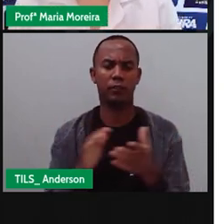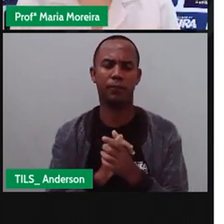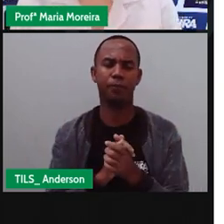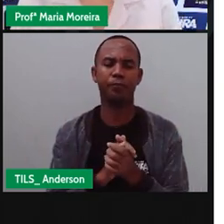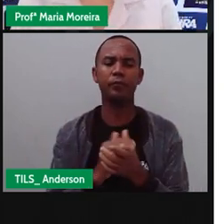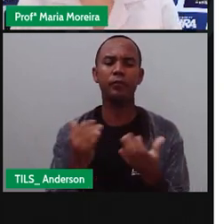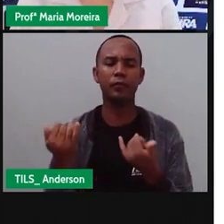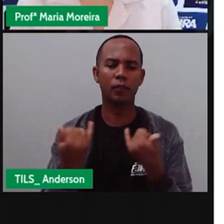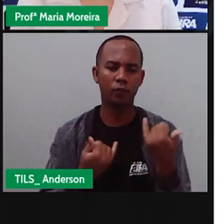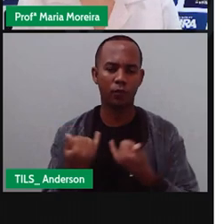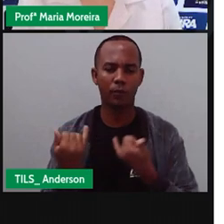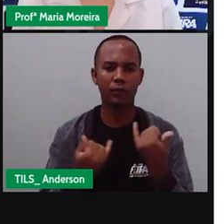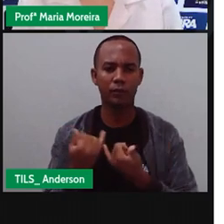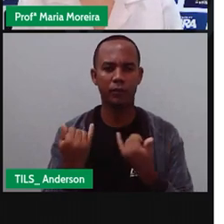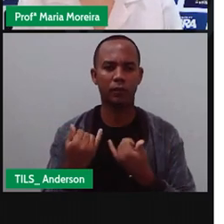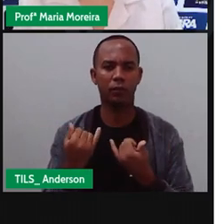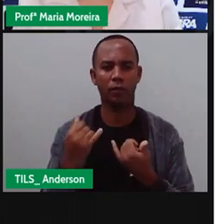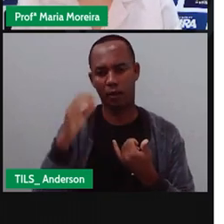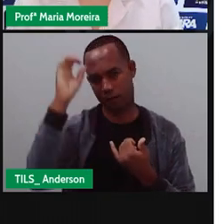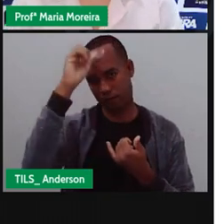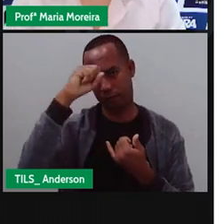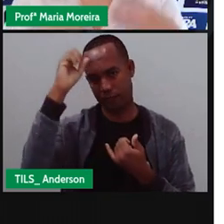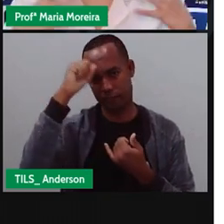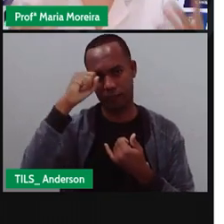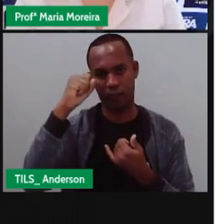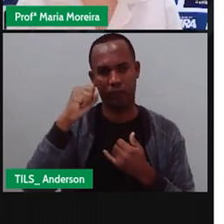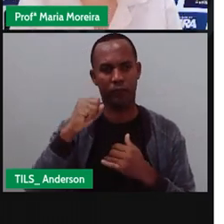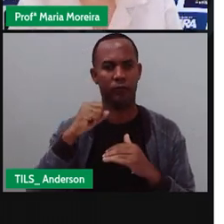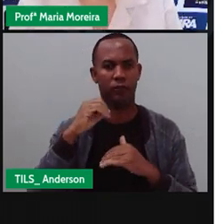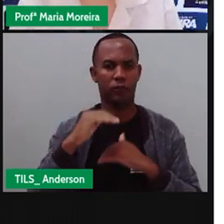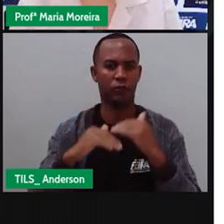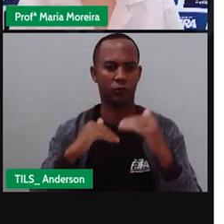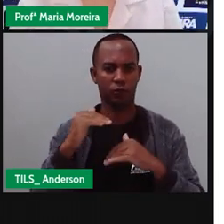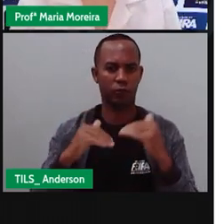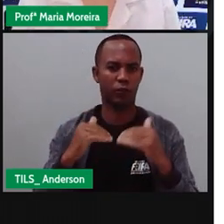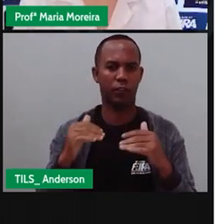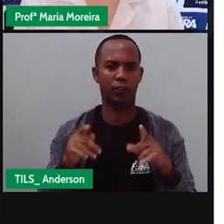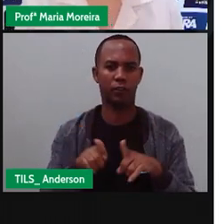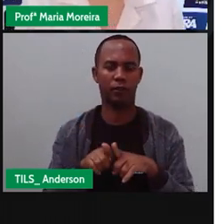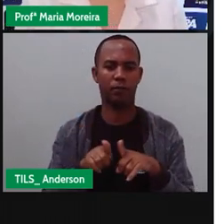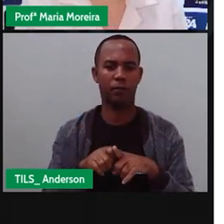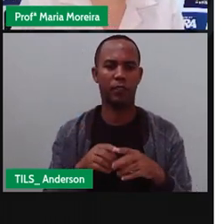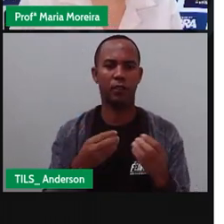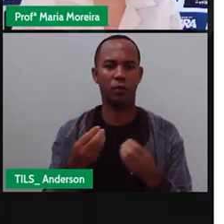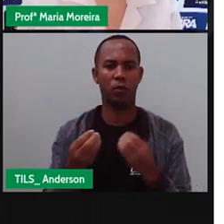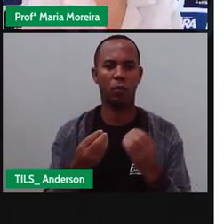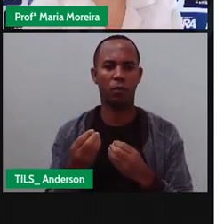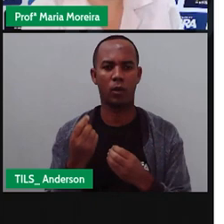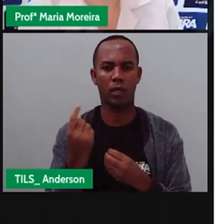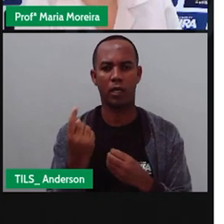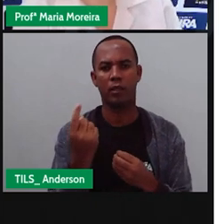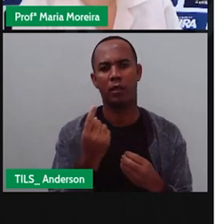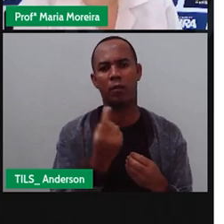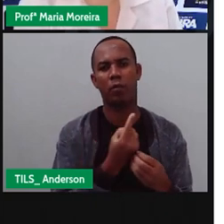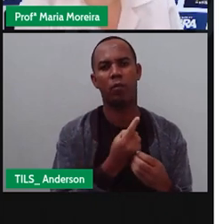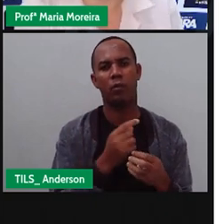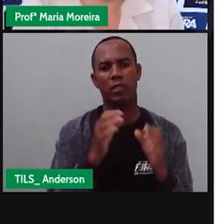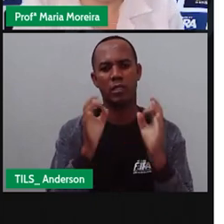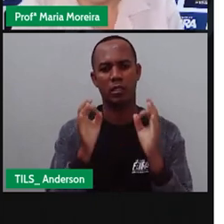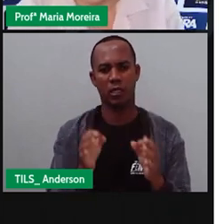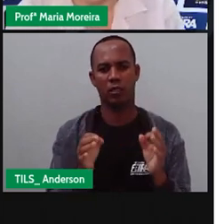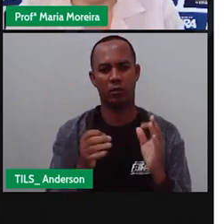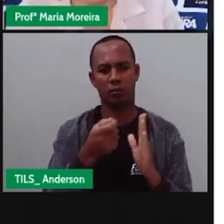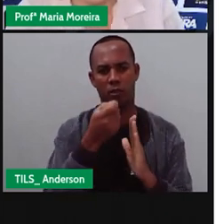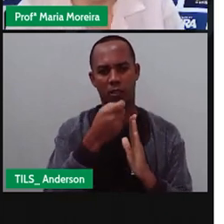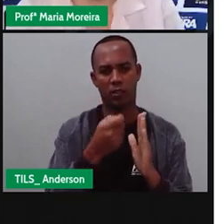várias informações, né, para que vocês aprendam a distinguir os tipos de texto, a escrever cada um da maneira